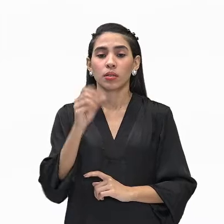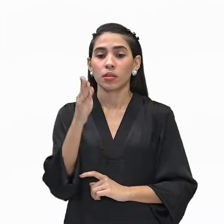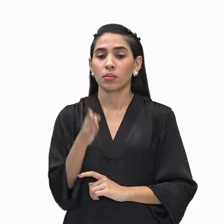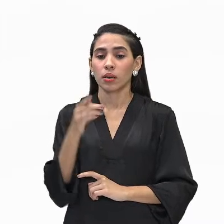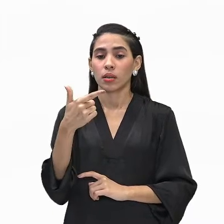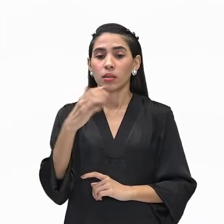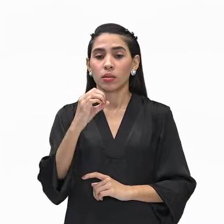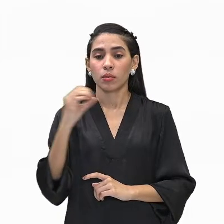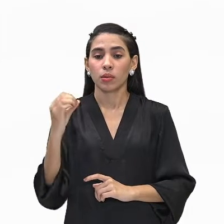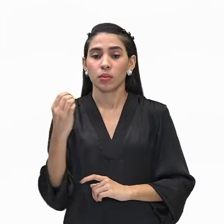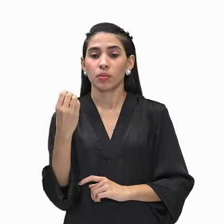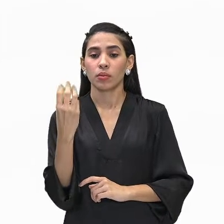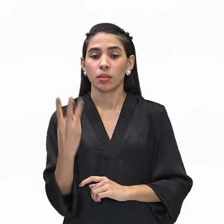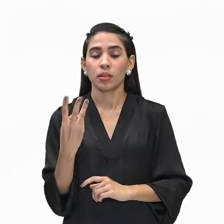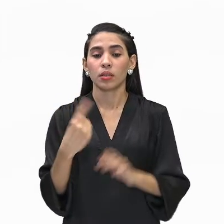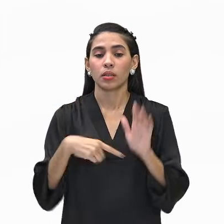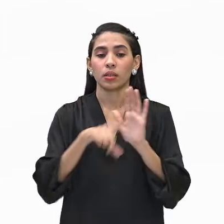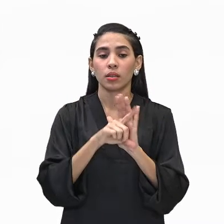10.639/2003 e Lei